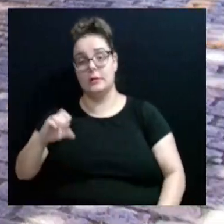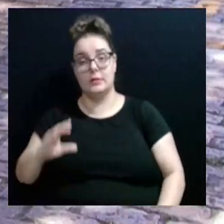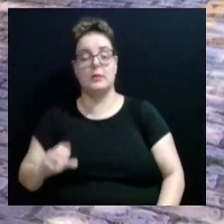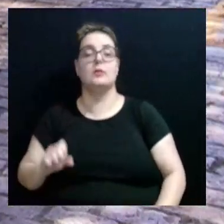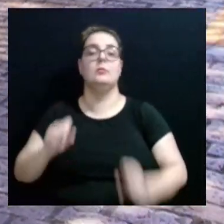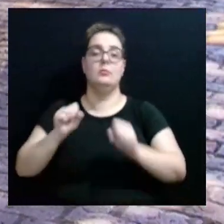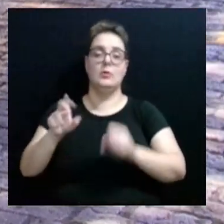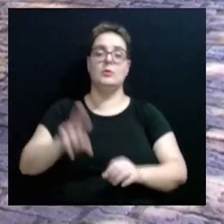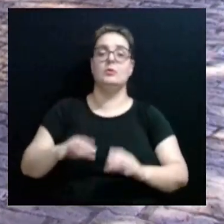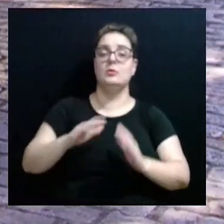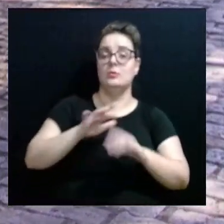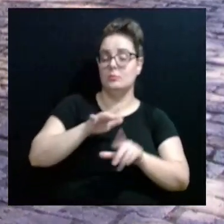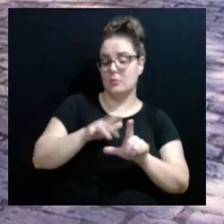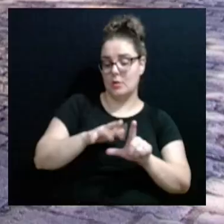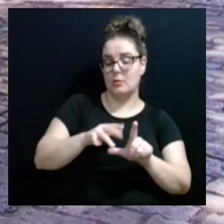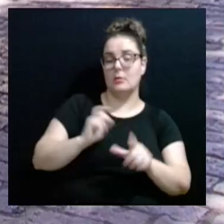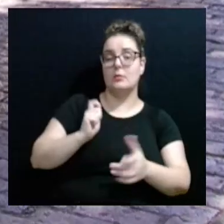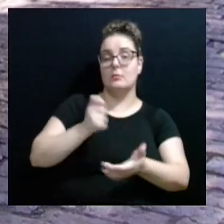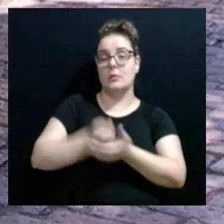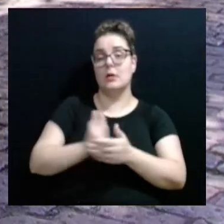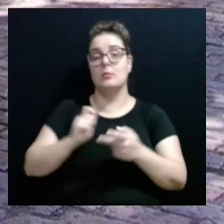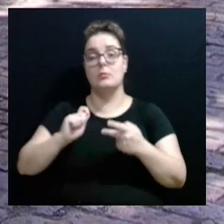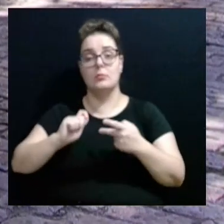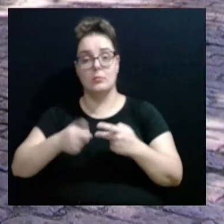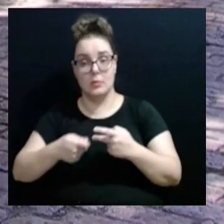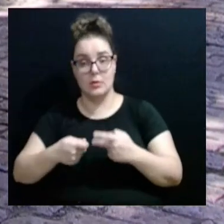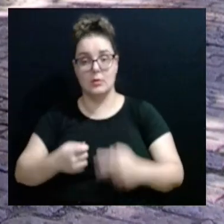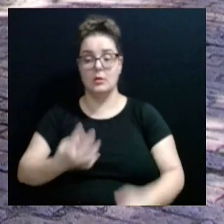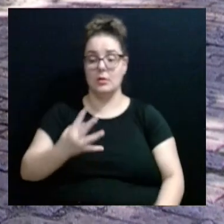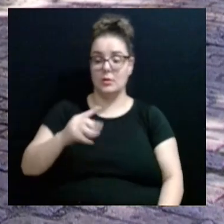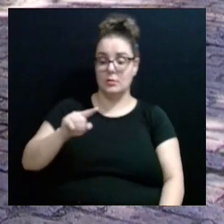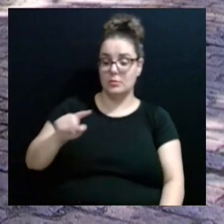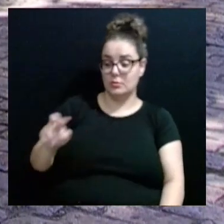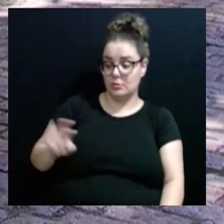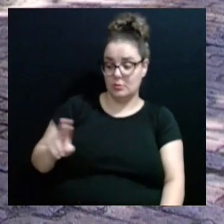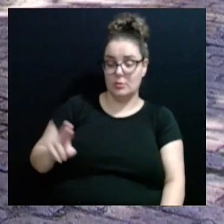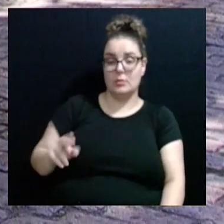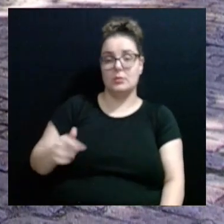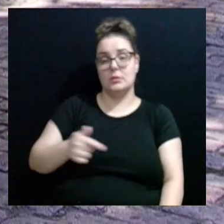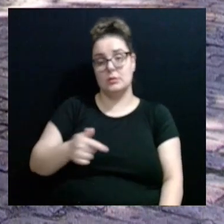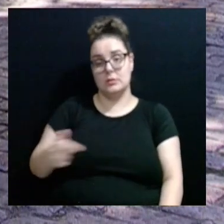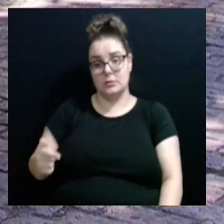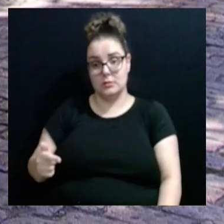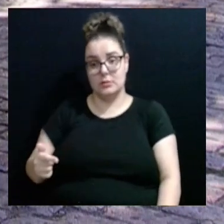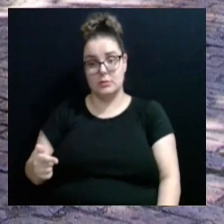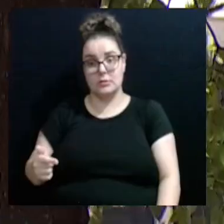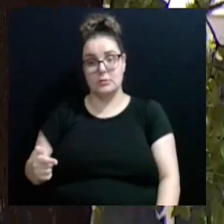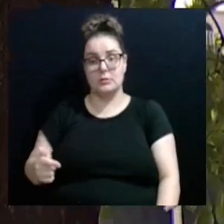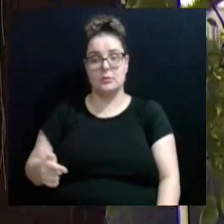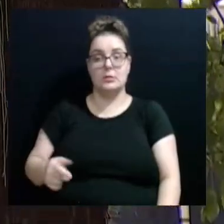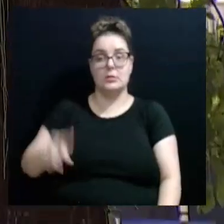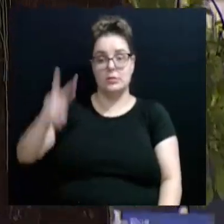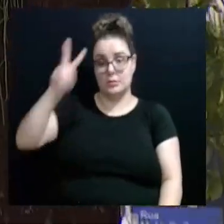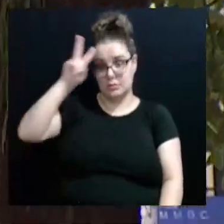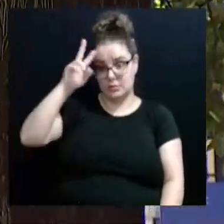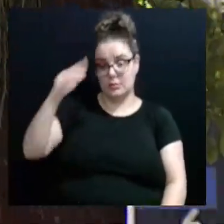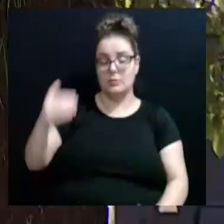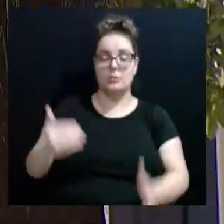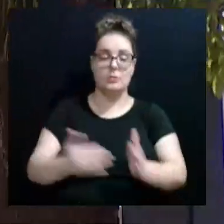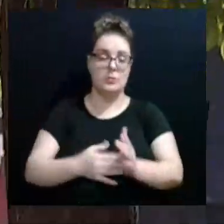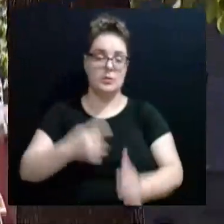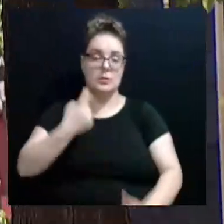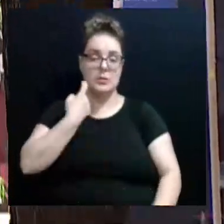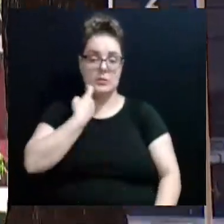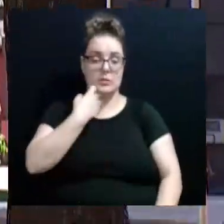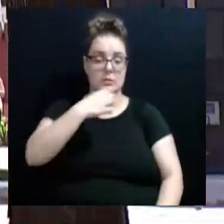pagar com Pix, né? É um valor de R$4 durante a semana, de segunda a sexta-feira, das 9 às